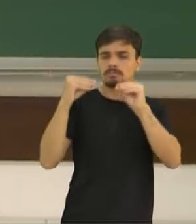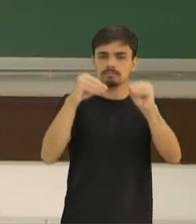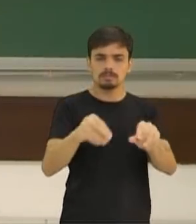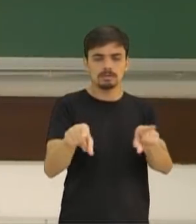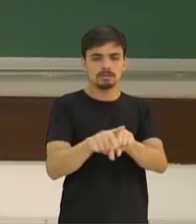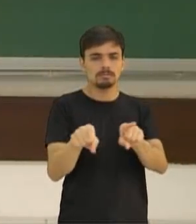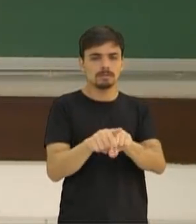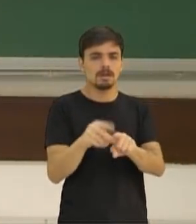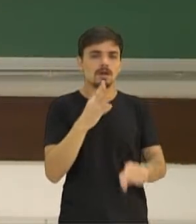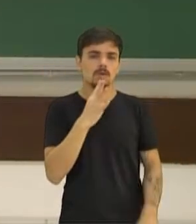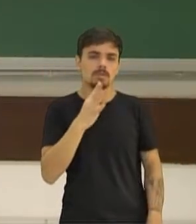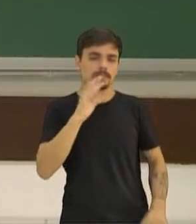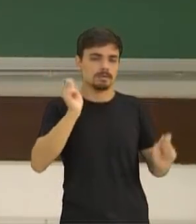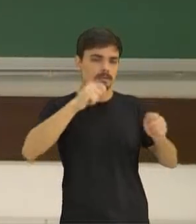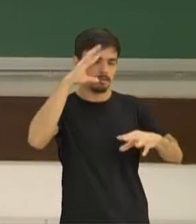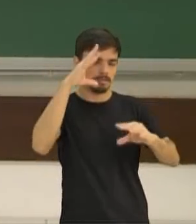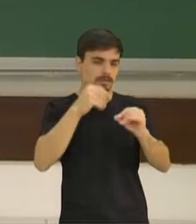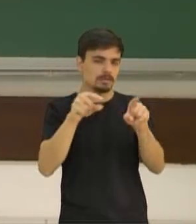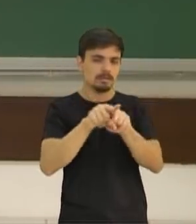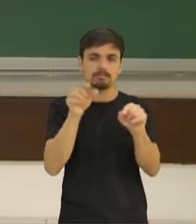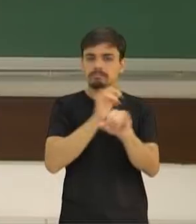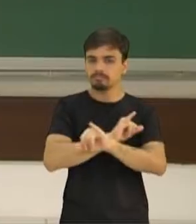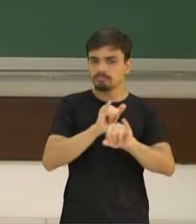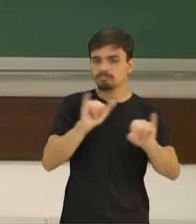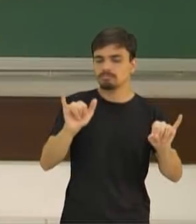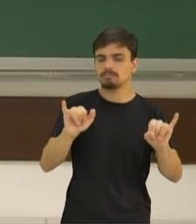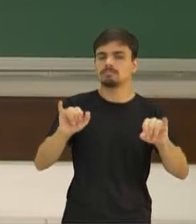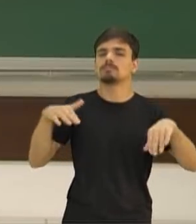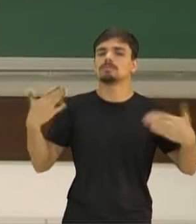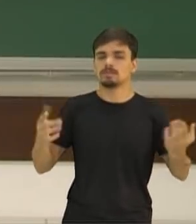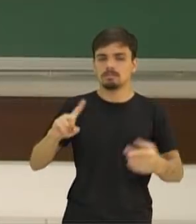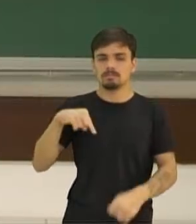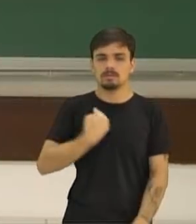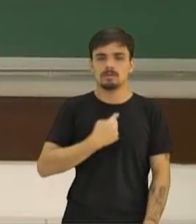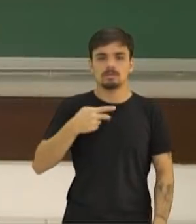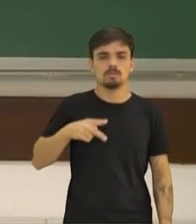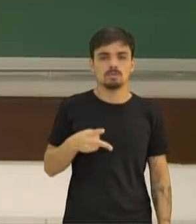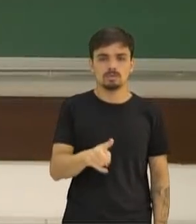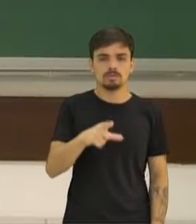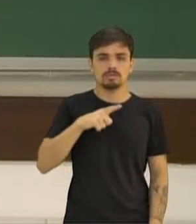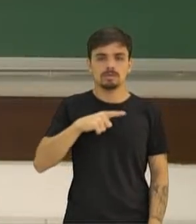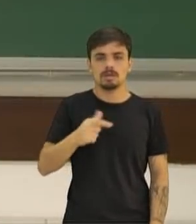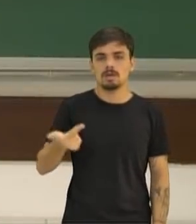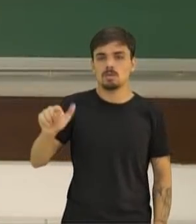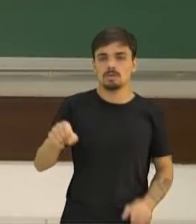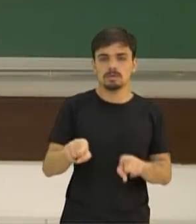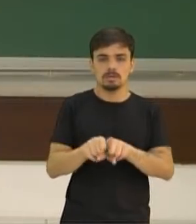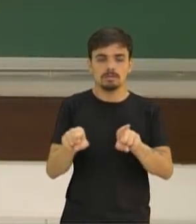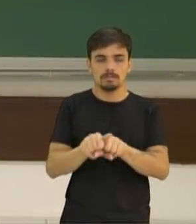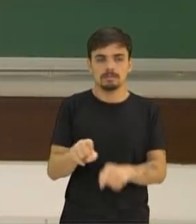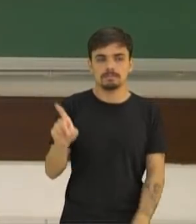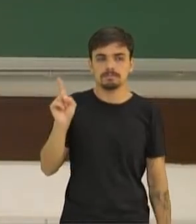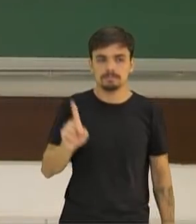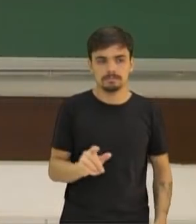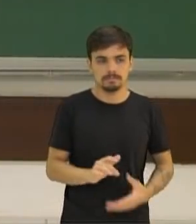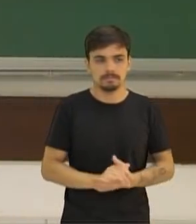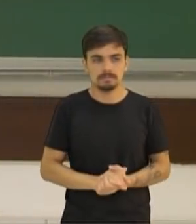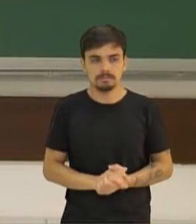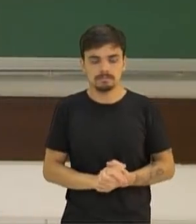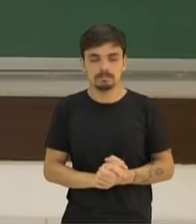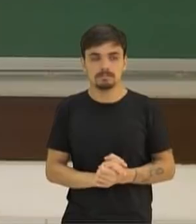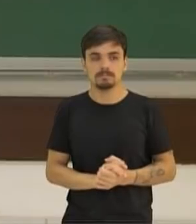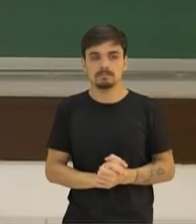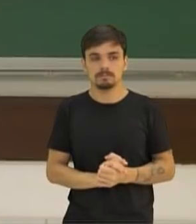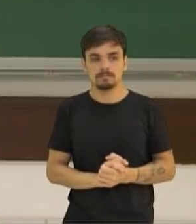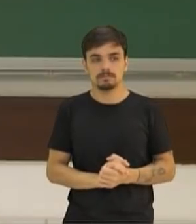para conseguir compreender o anúncio publicitário? E, para a gente continuar, eu trouxe um outro anúncio para vocês. Olha